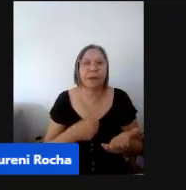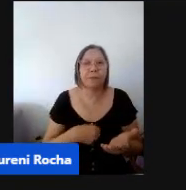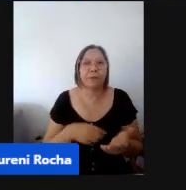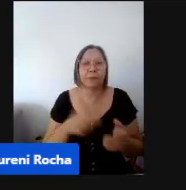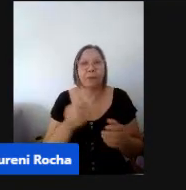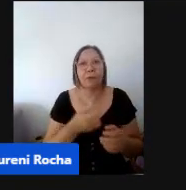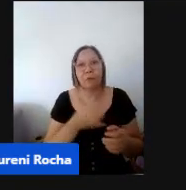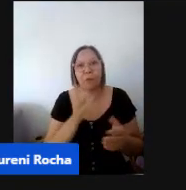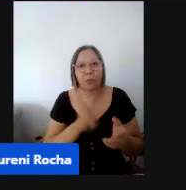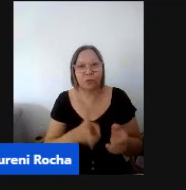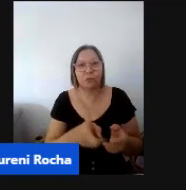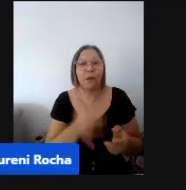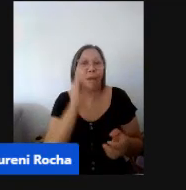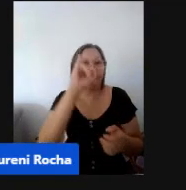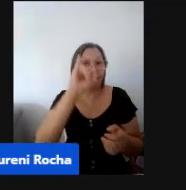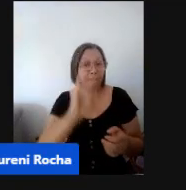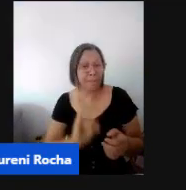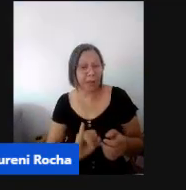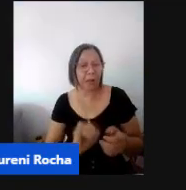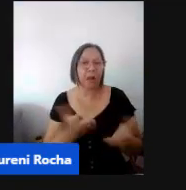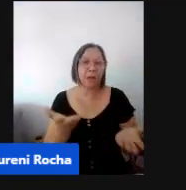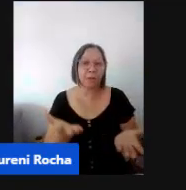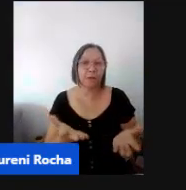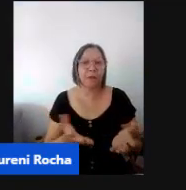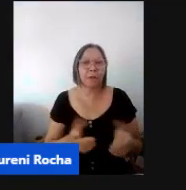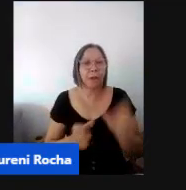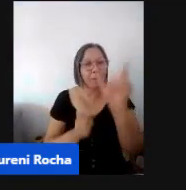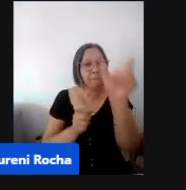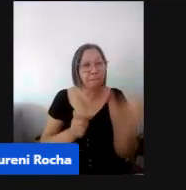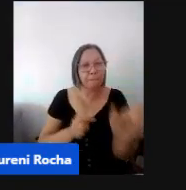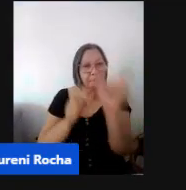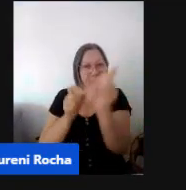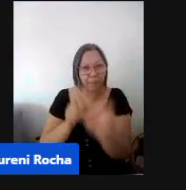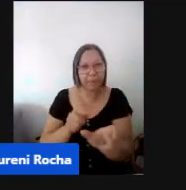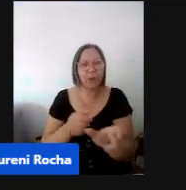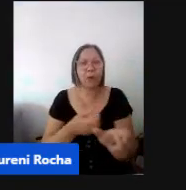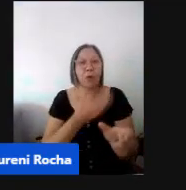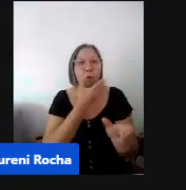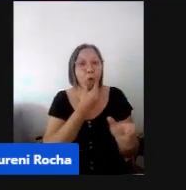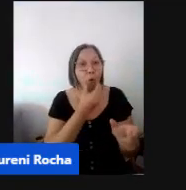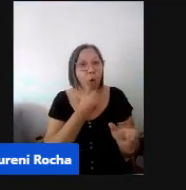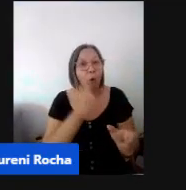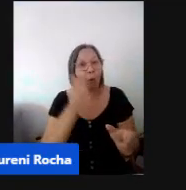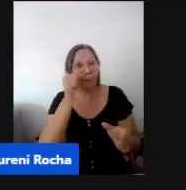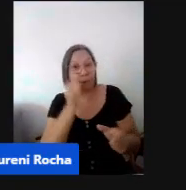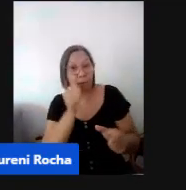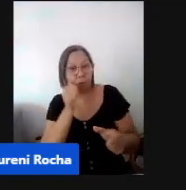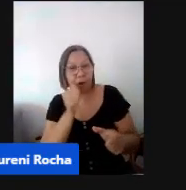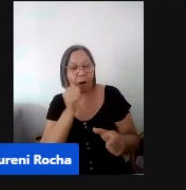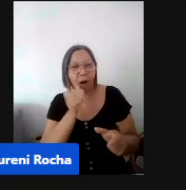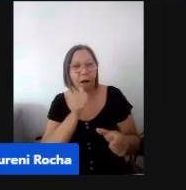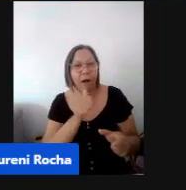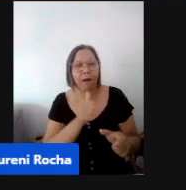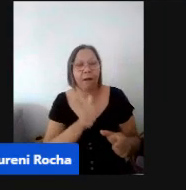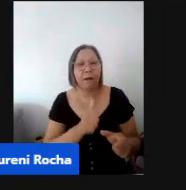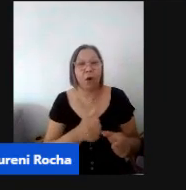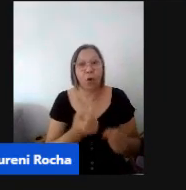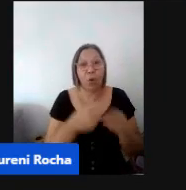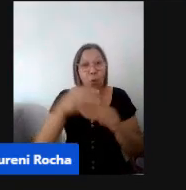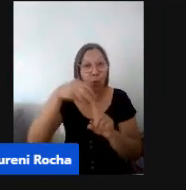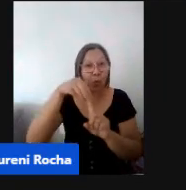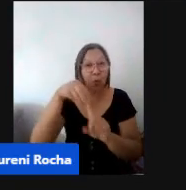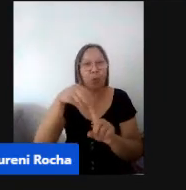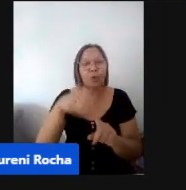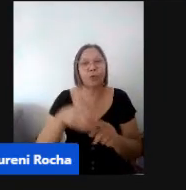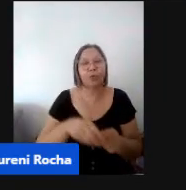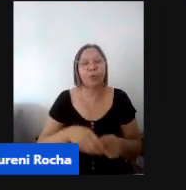padrão de excelência, desse padrão de homem e mulher, que é um padrão que não representa a nossa pluralidade e a